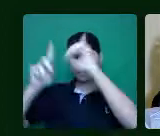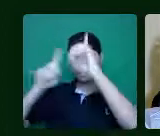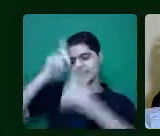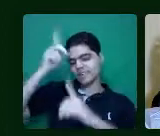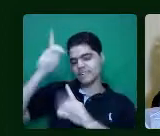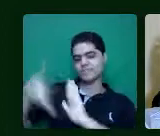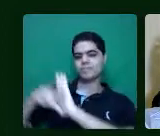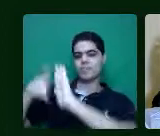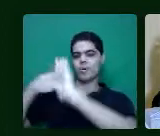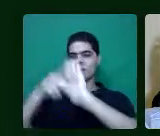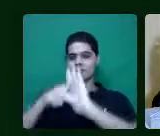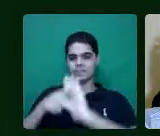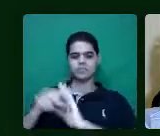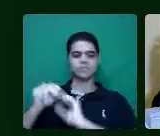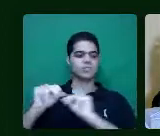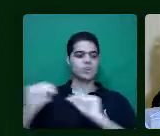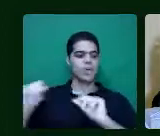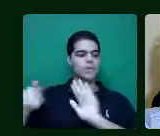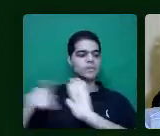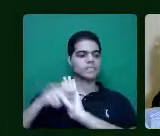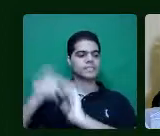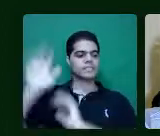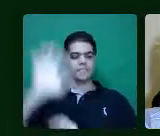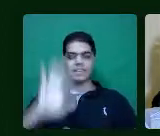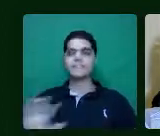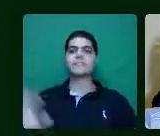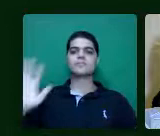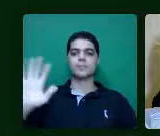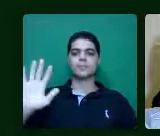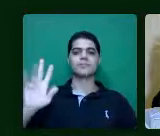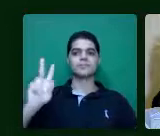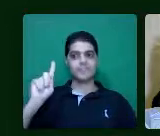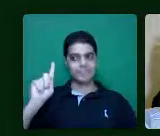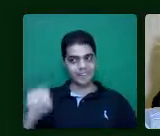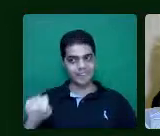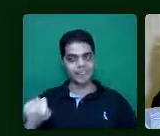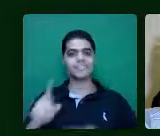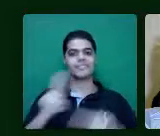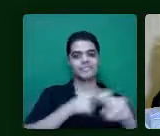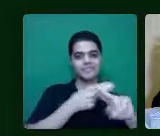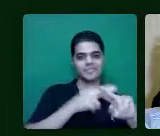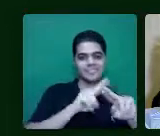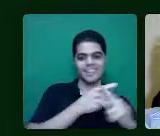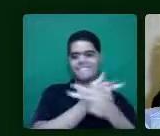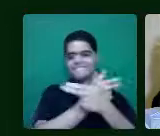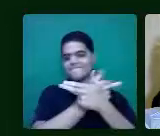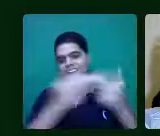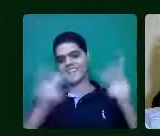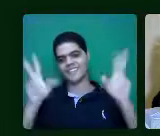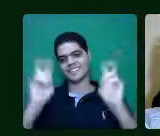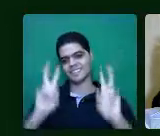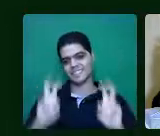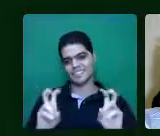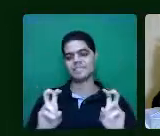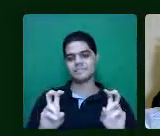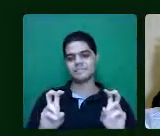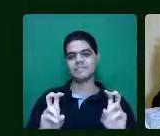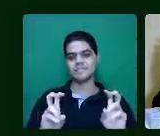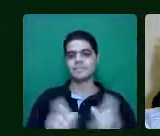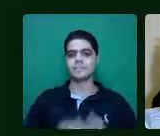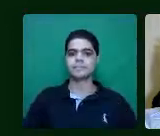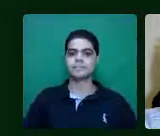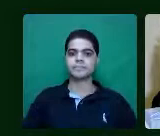vocês. Já aqui a gente já está misturando, né? Chocolate com buque, mas, Danilo... É importante